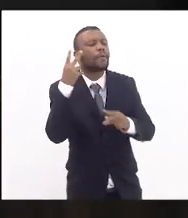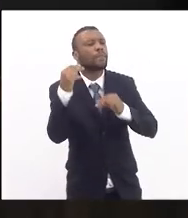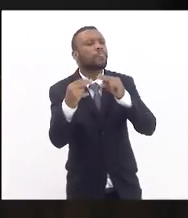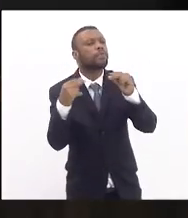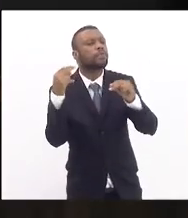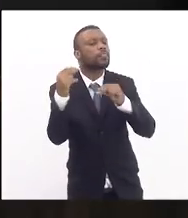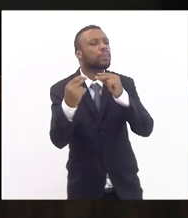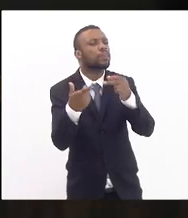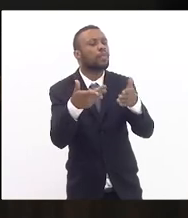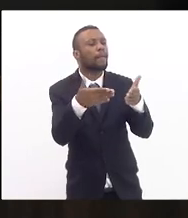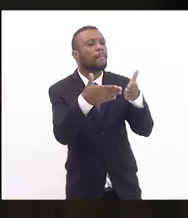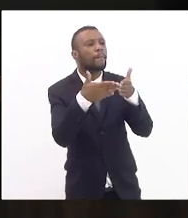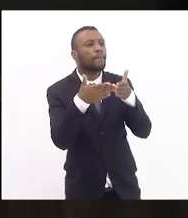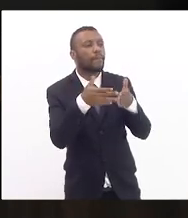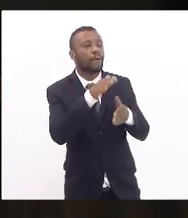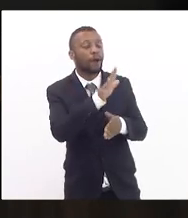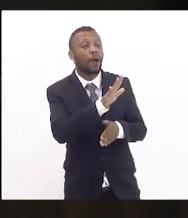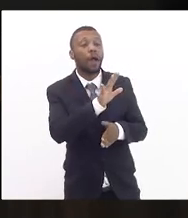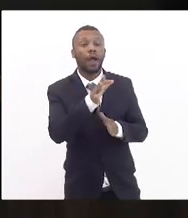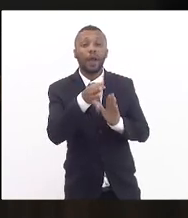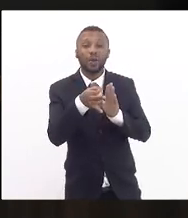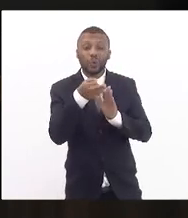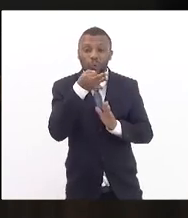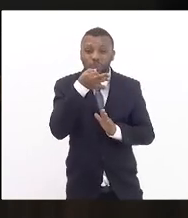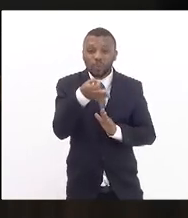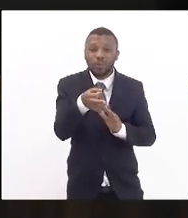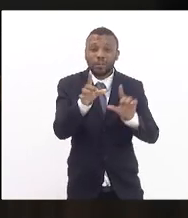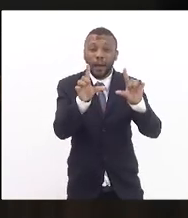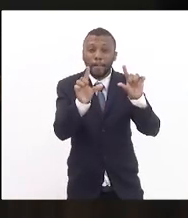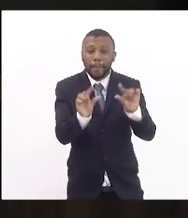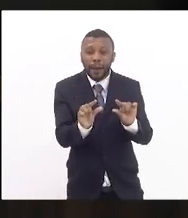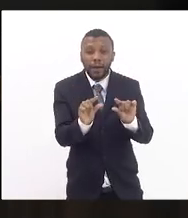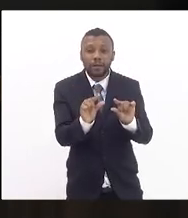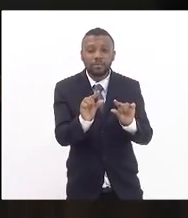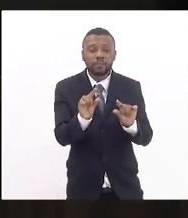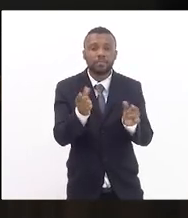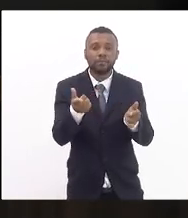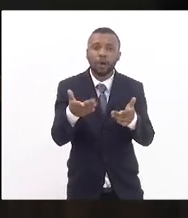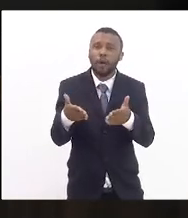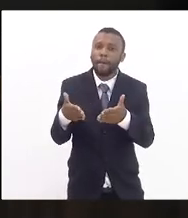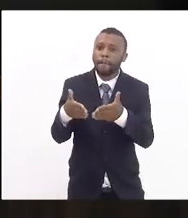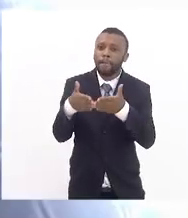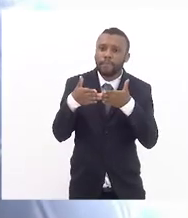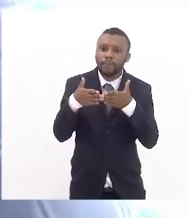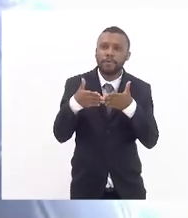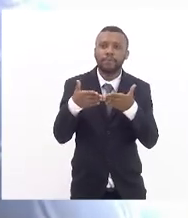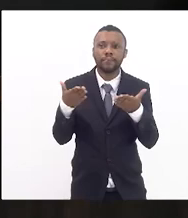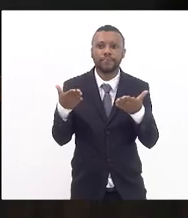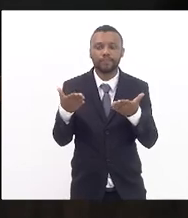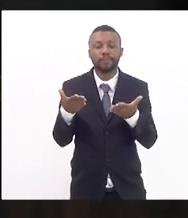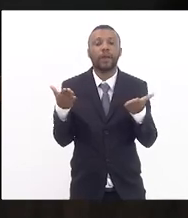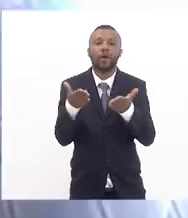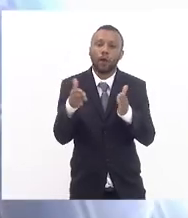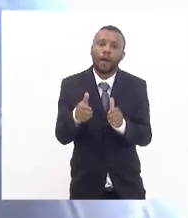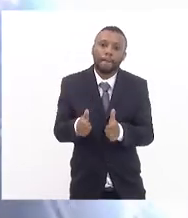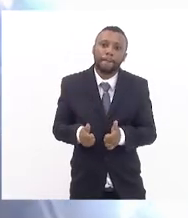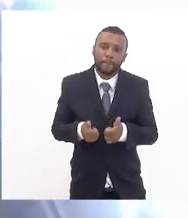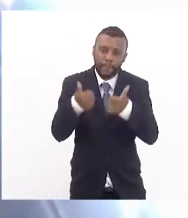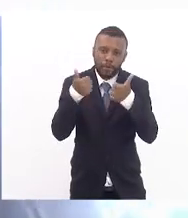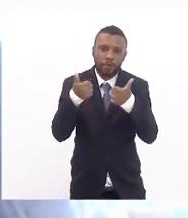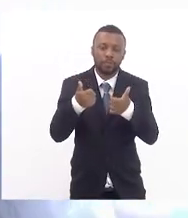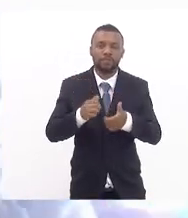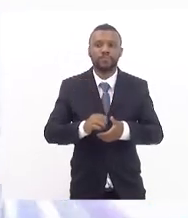favor. É que o som está baixo. Por favor. Está baixo? Por favor. Agora melhorou. Agora